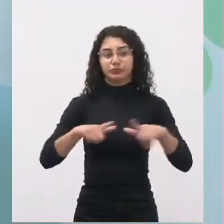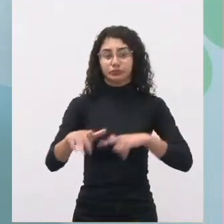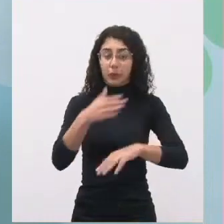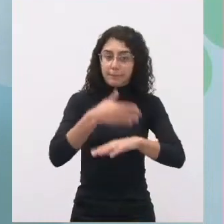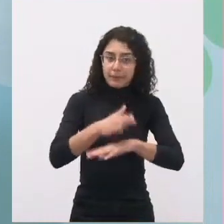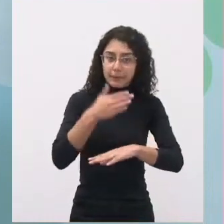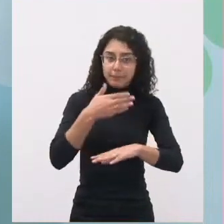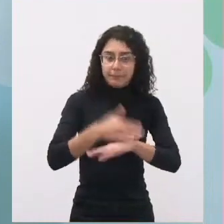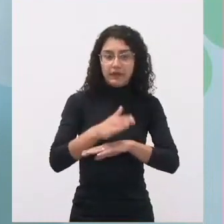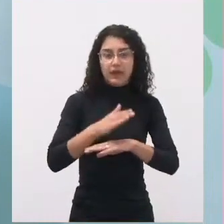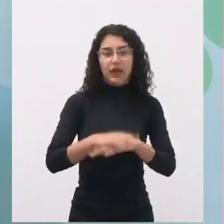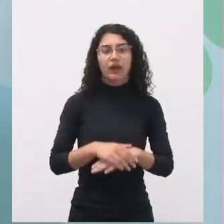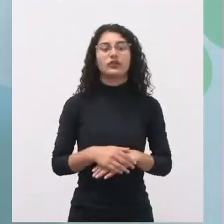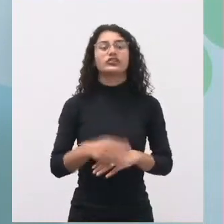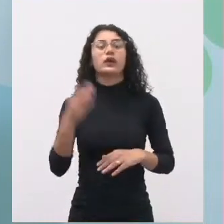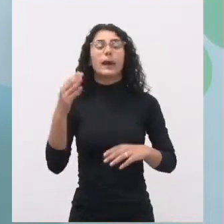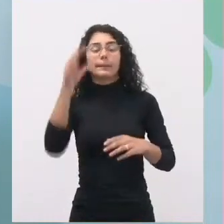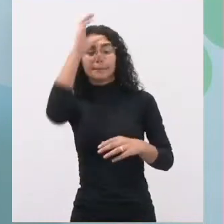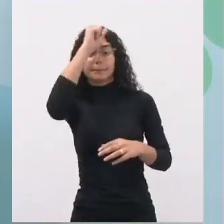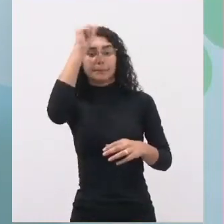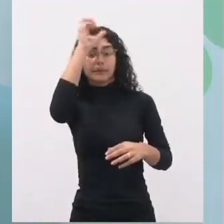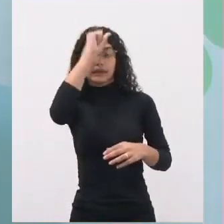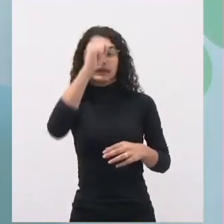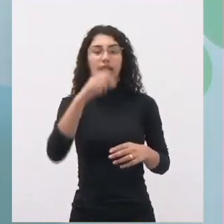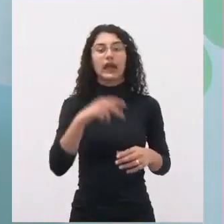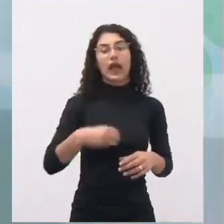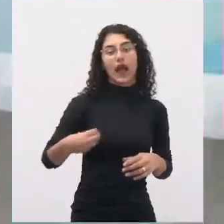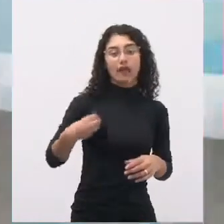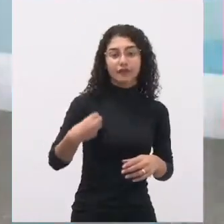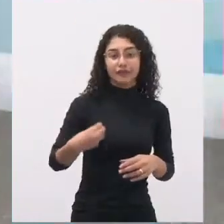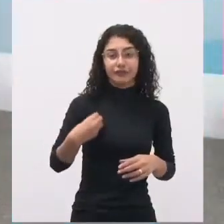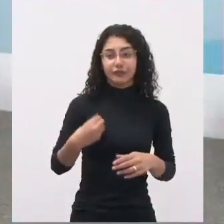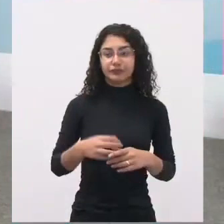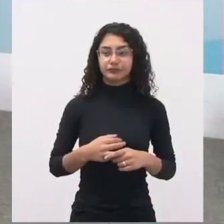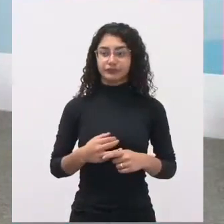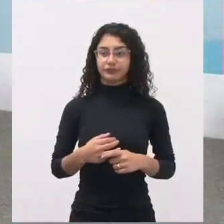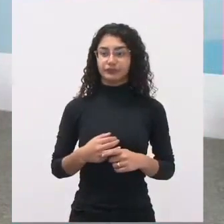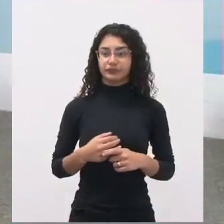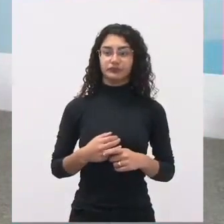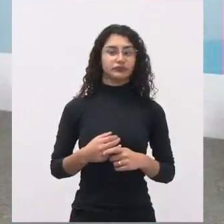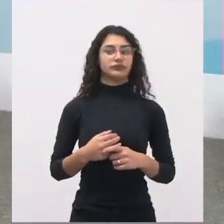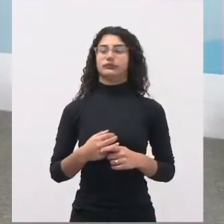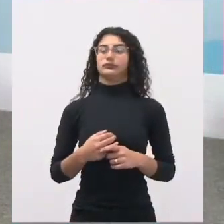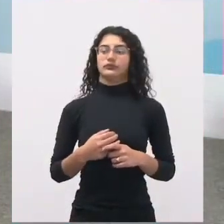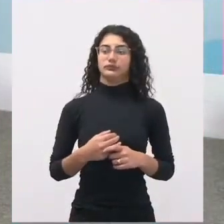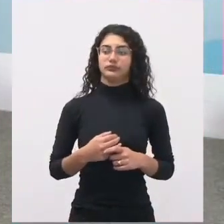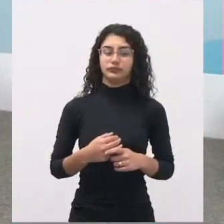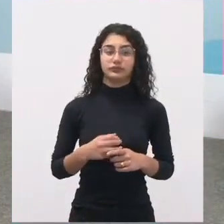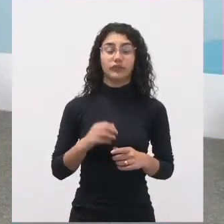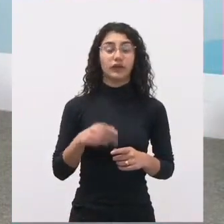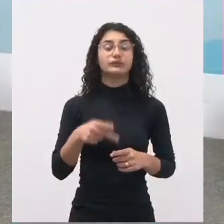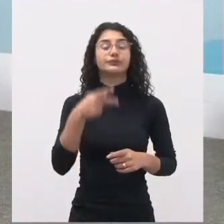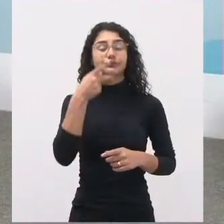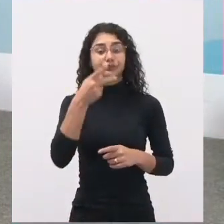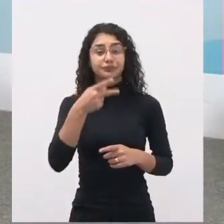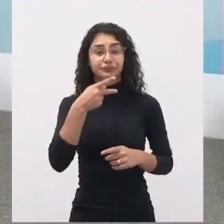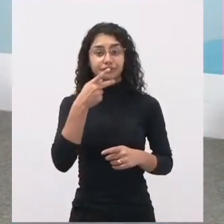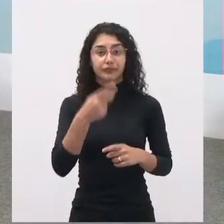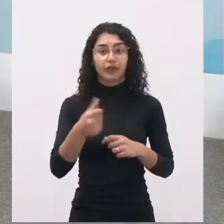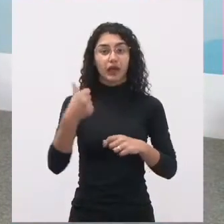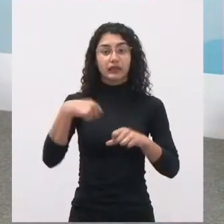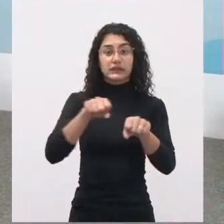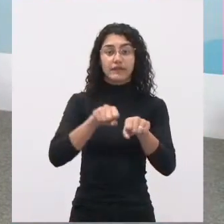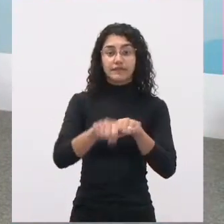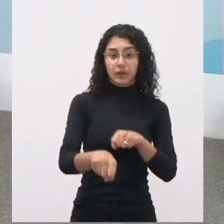prática, esse eixo, você aprender a conviver. Isso que o Marcelo está falando, que a gente comentou antes da formação, né? O